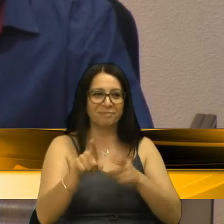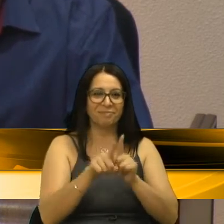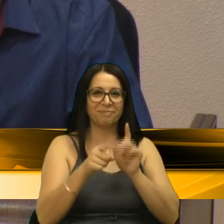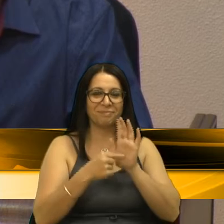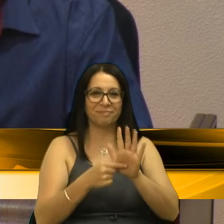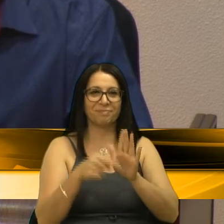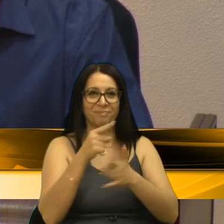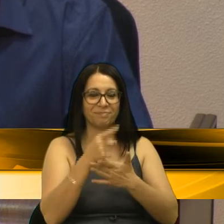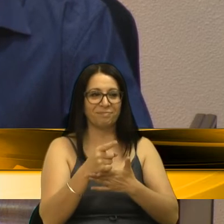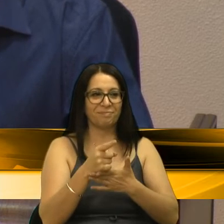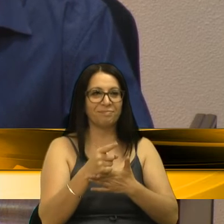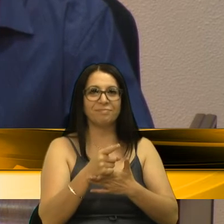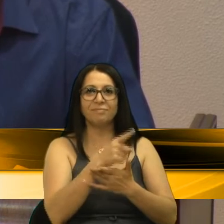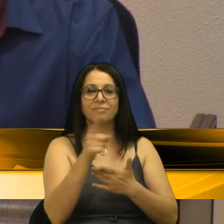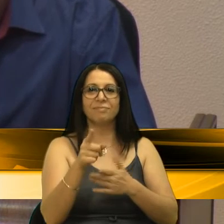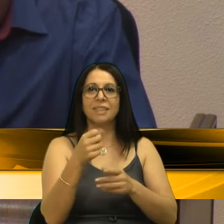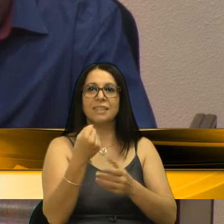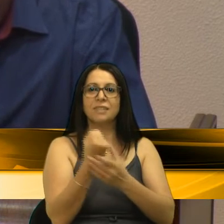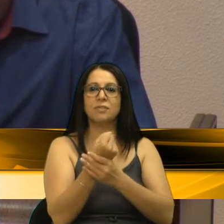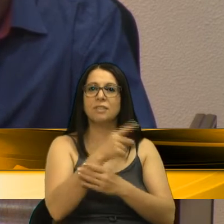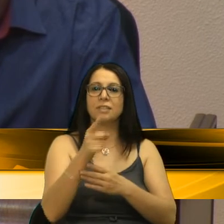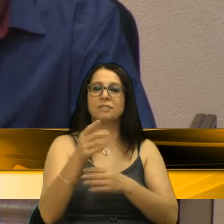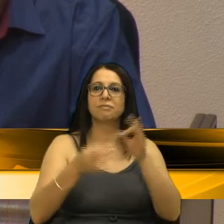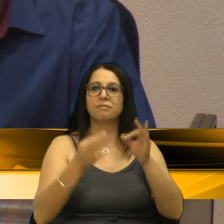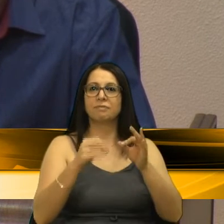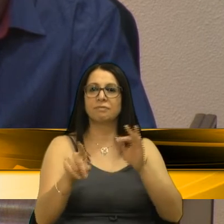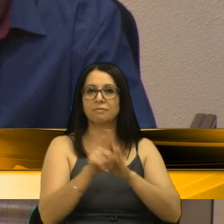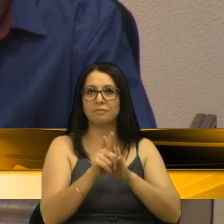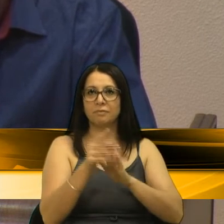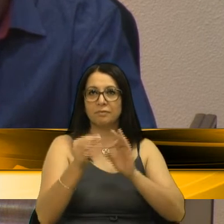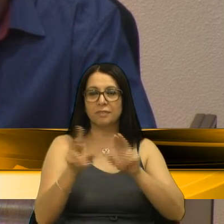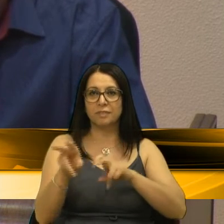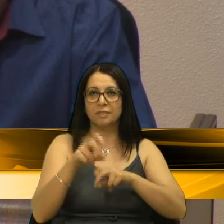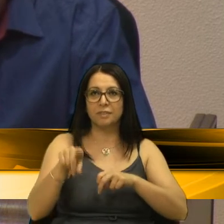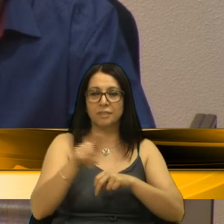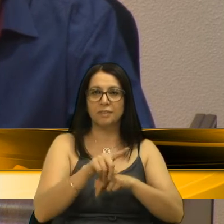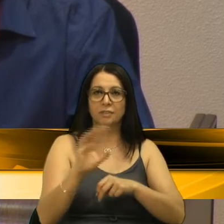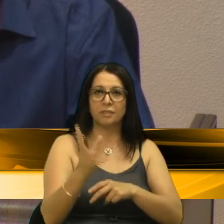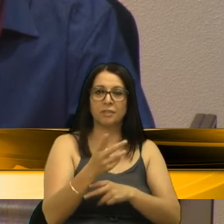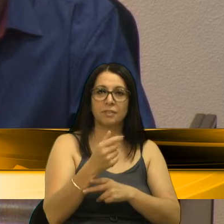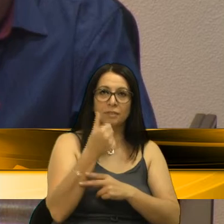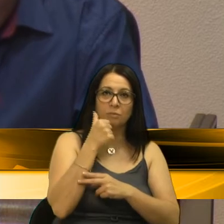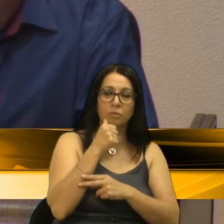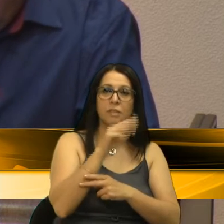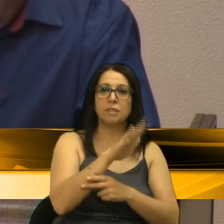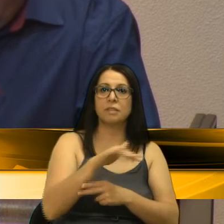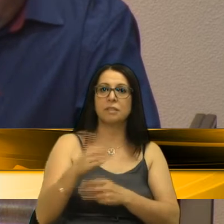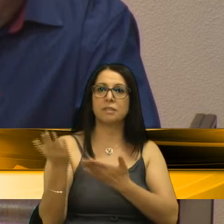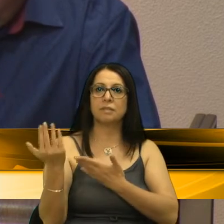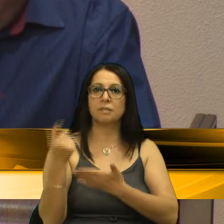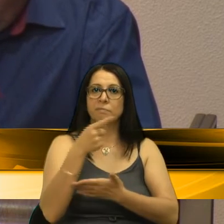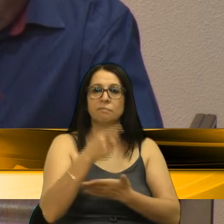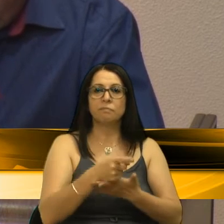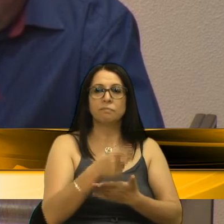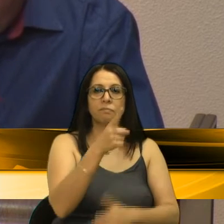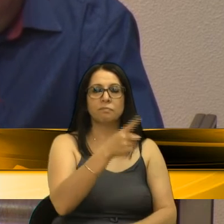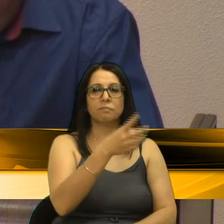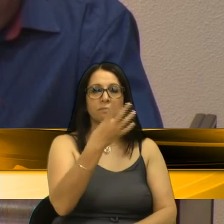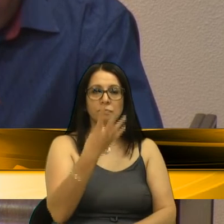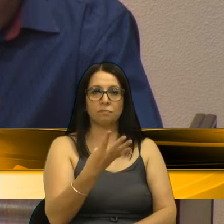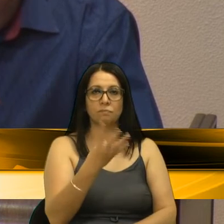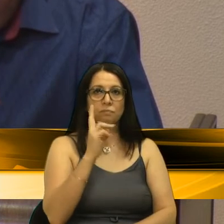de Seguridade Social, Meio Ambiente, Justiça, Educação, Trabalho, Agricultura, Idosos, Mulheres, Crianças, Adolescentes e outros. 14º,